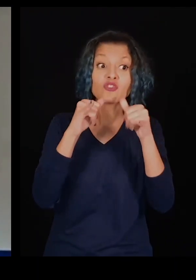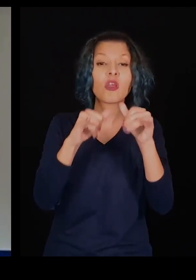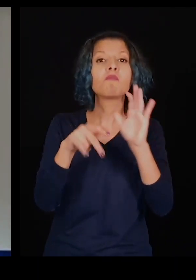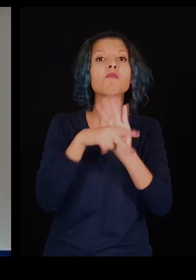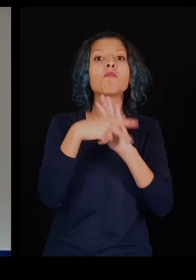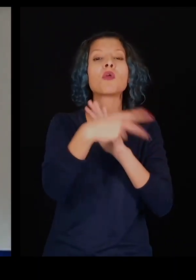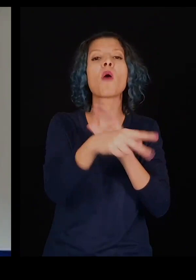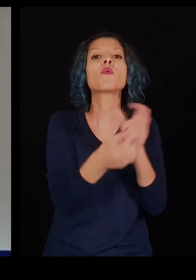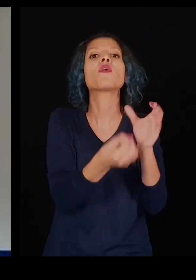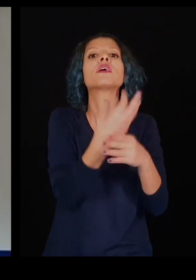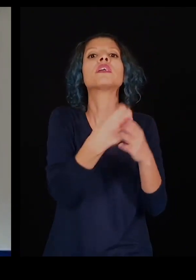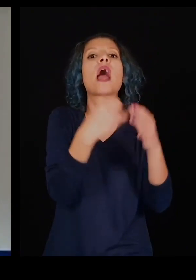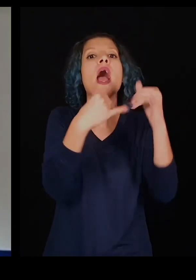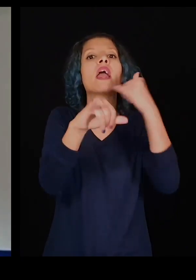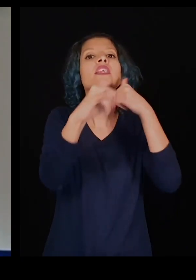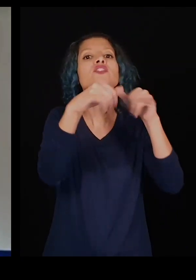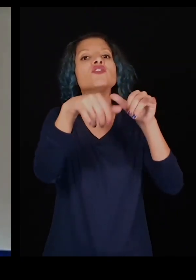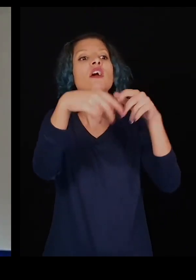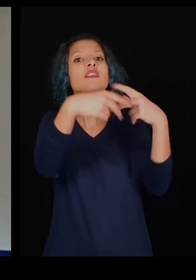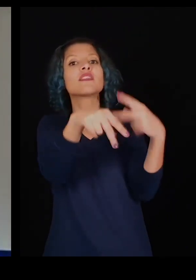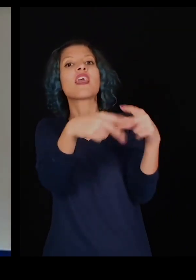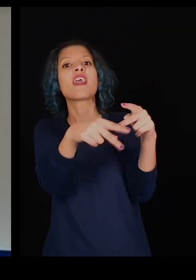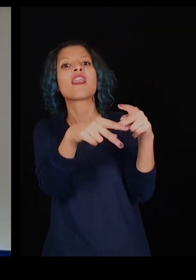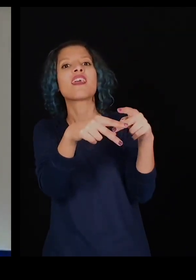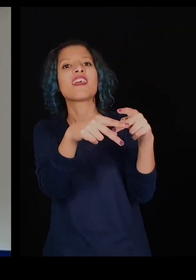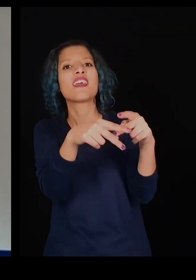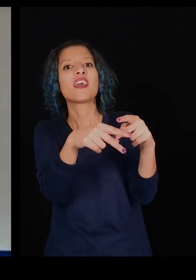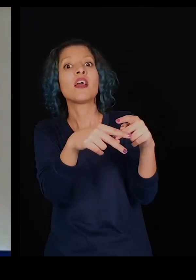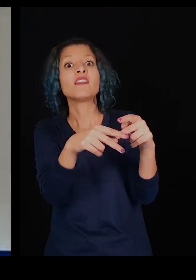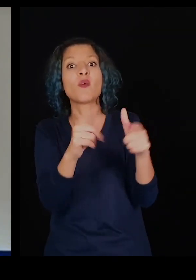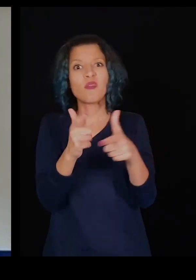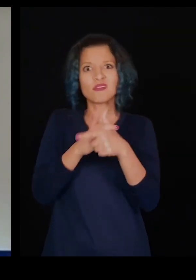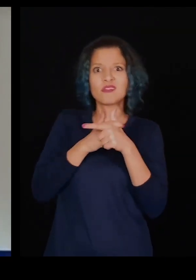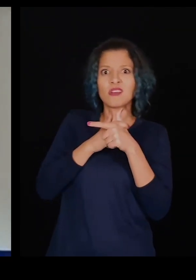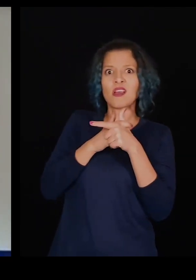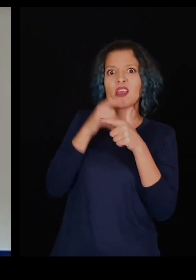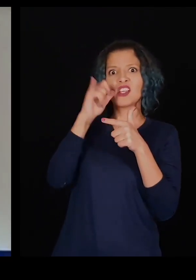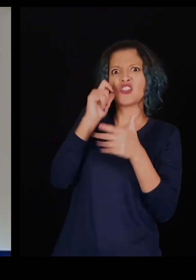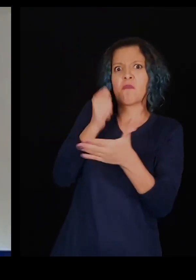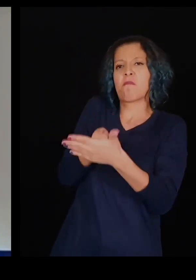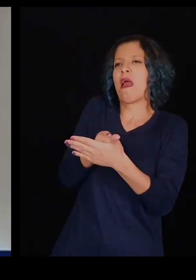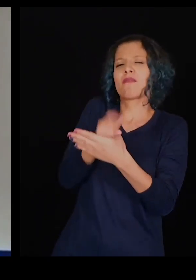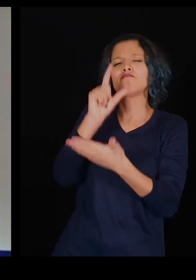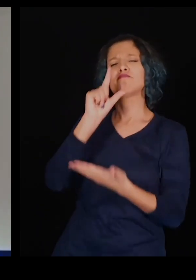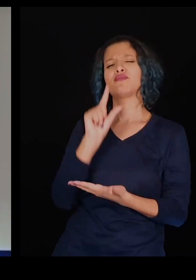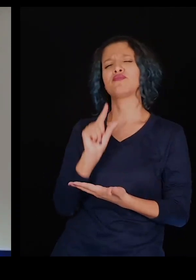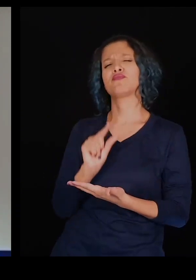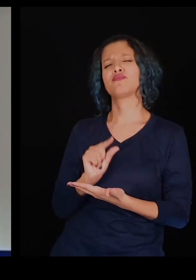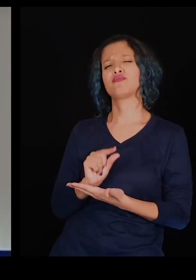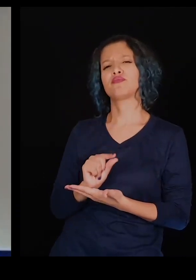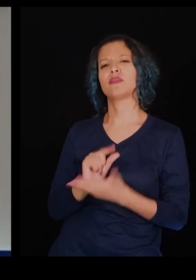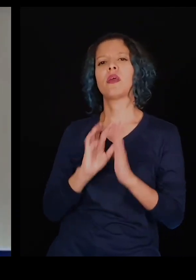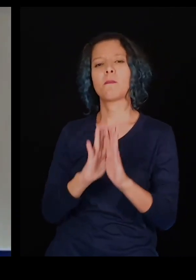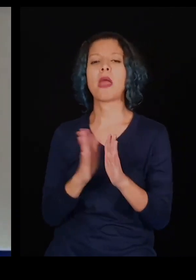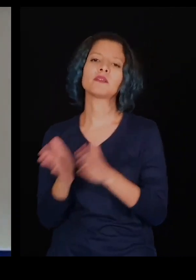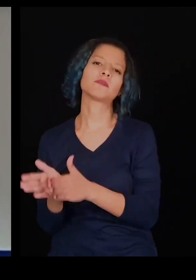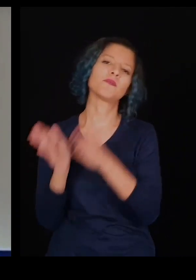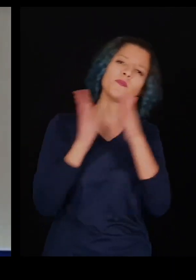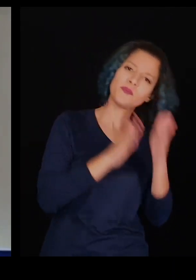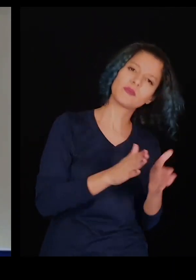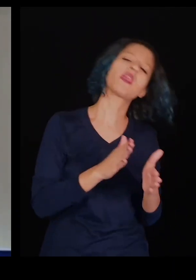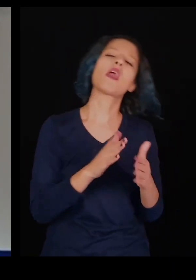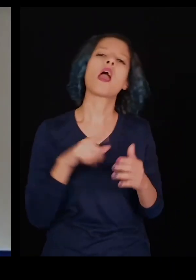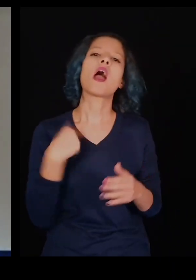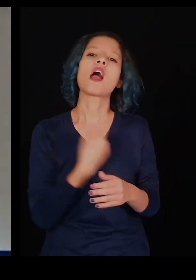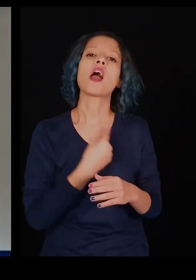energia e, portanto, diminuindo muito a despesa com contas de energia, mas, por outro lado, nós, através do Instituto, desenvolvemos